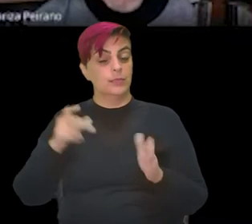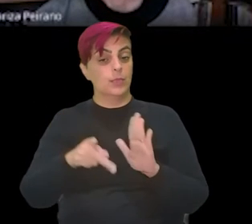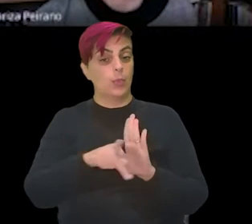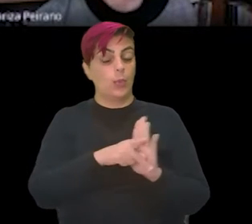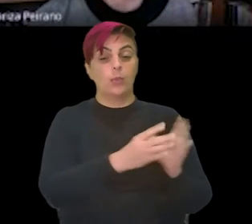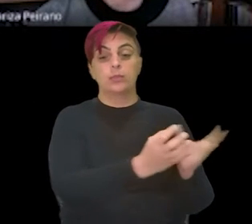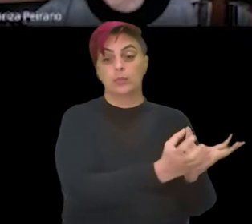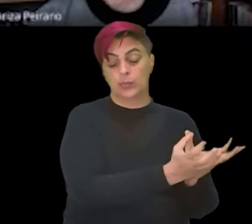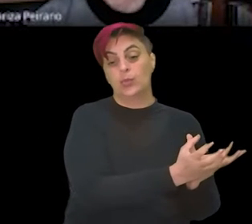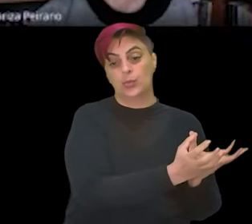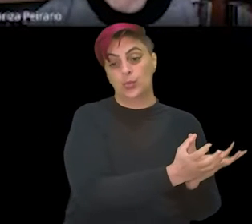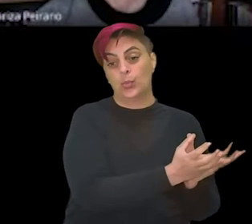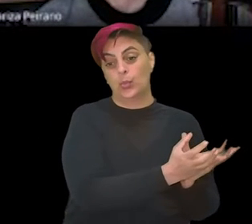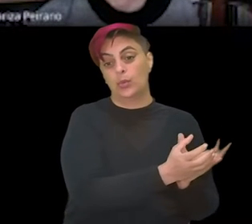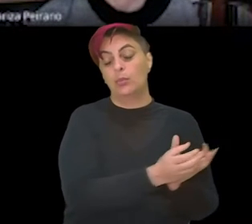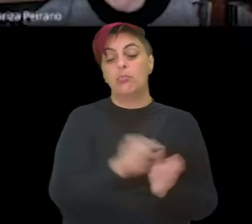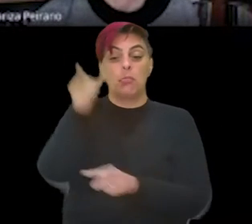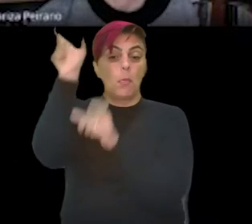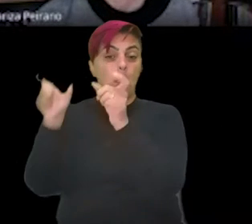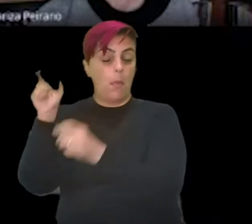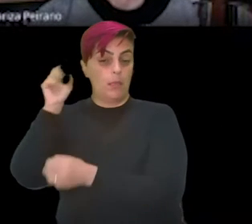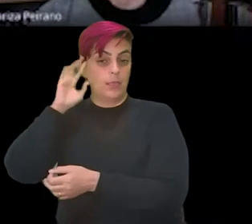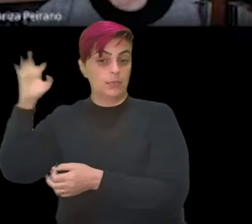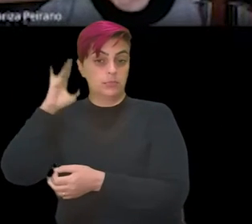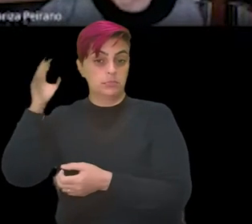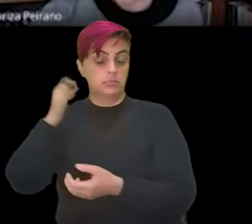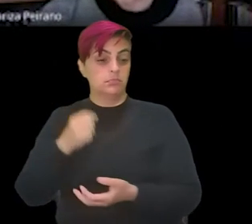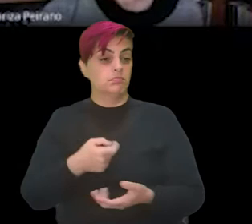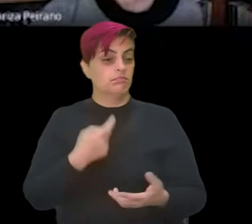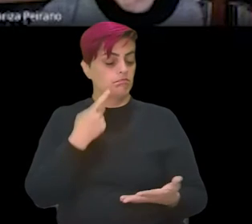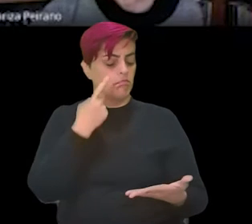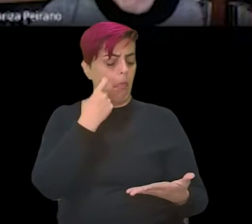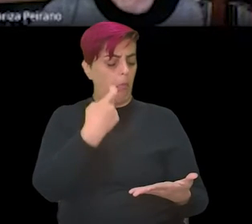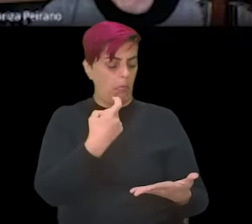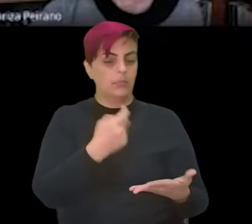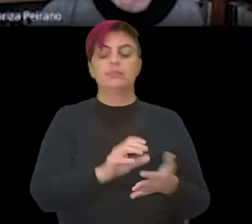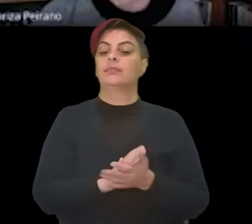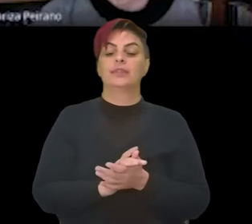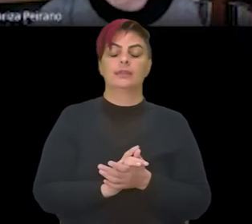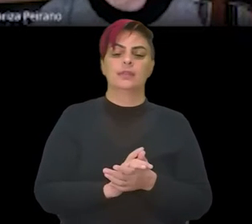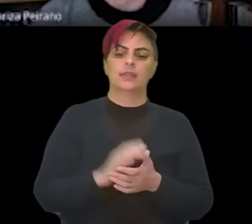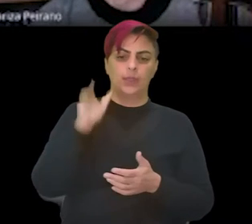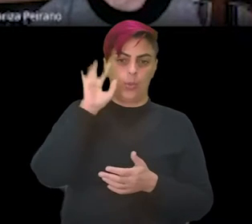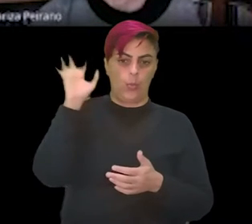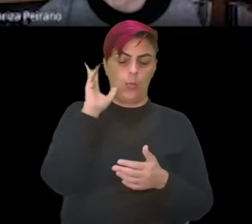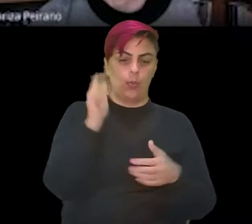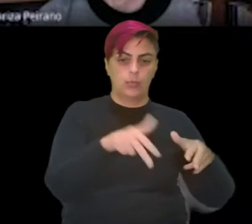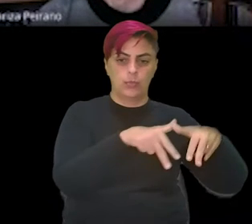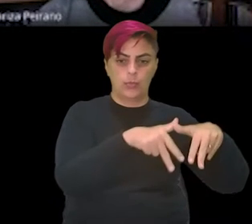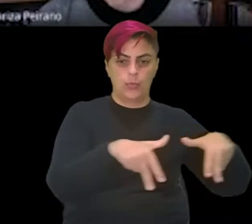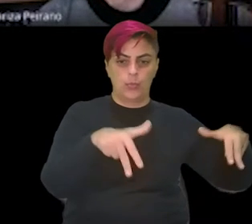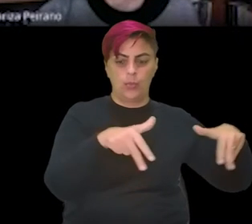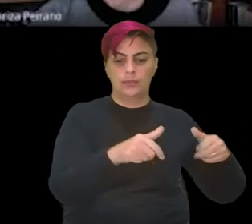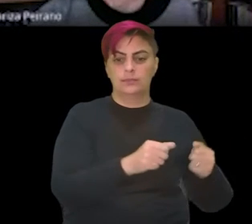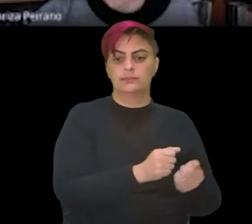semi-cerimoniais, muito interessariam ao teórico. Teorias etnográficas apresentadas por